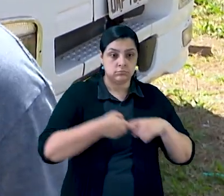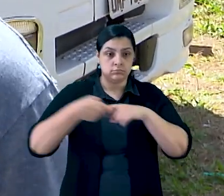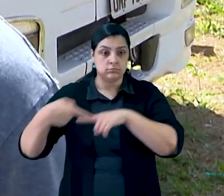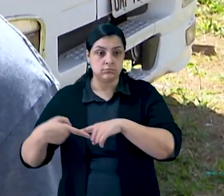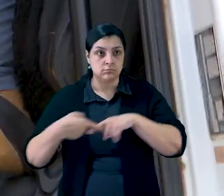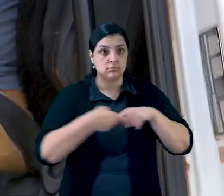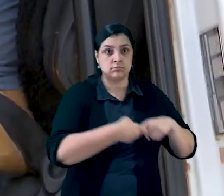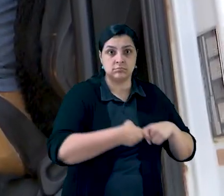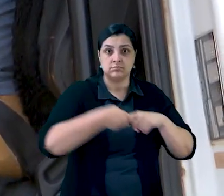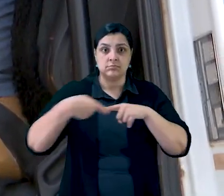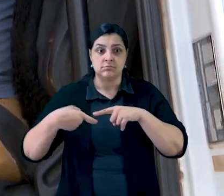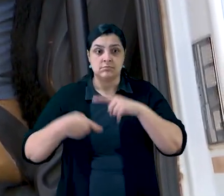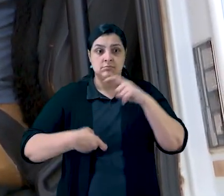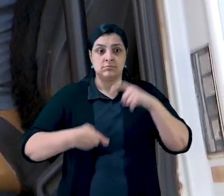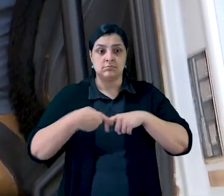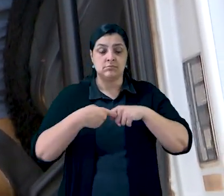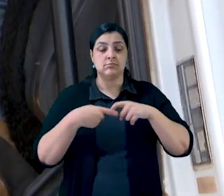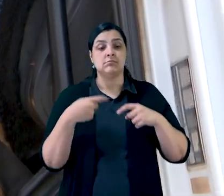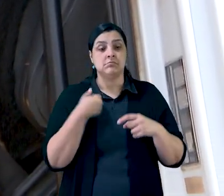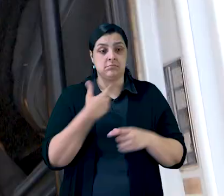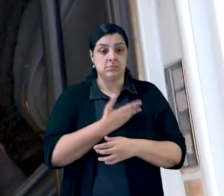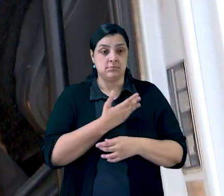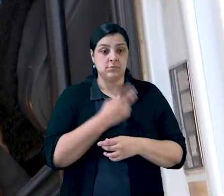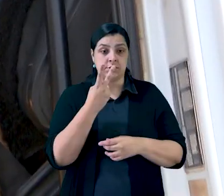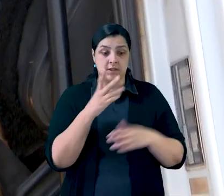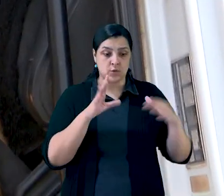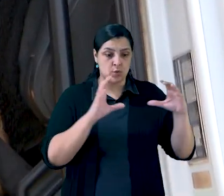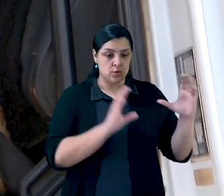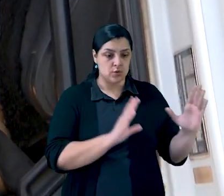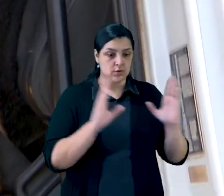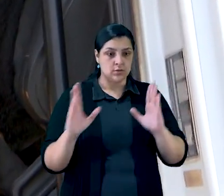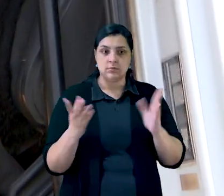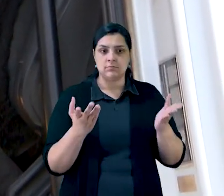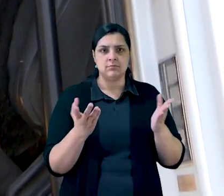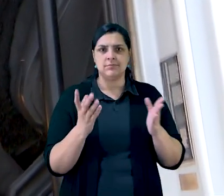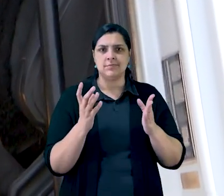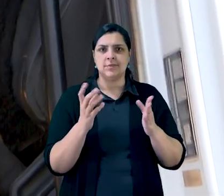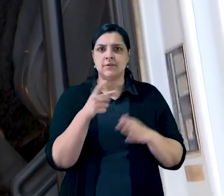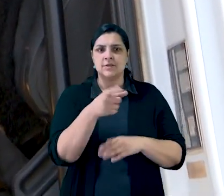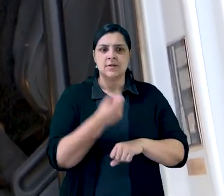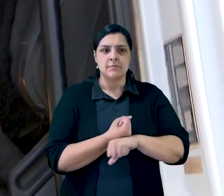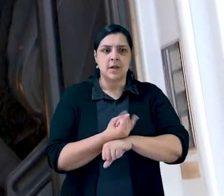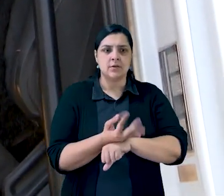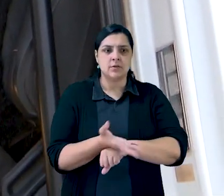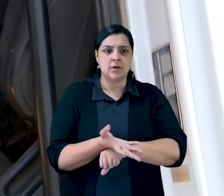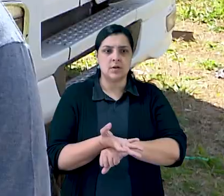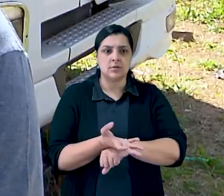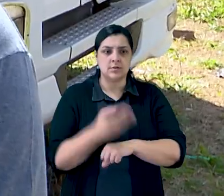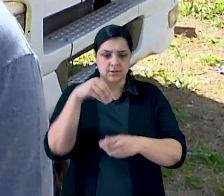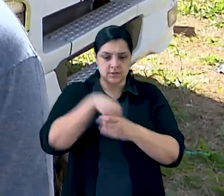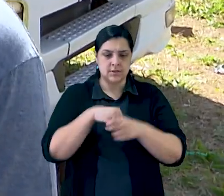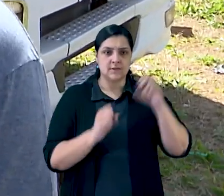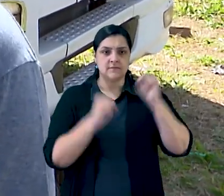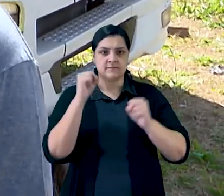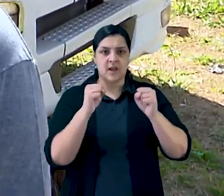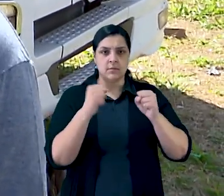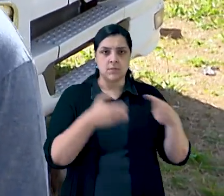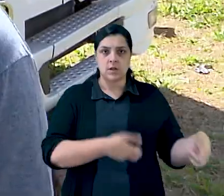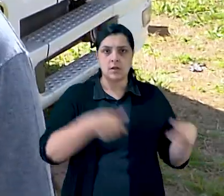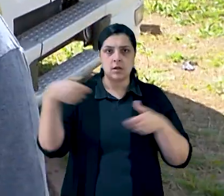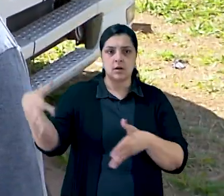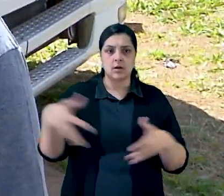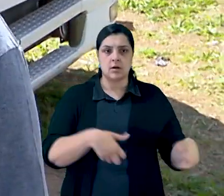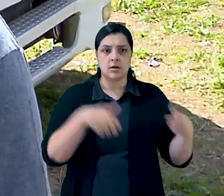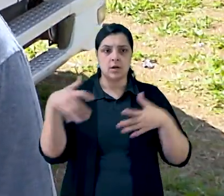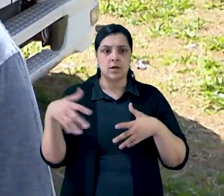o caminhão muitos dos meus amigos é no bitrem, né, que são 2 compartimentos. E isso aí não conta, você passar a noite toda dentro de uma fábrica, esperando